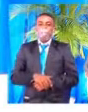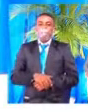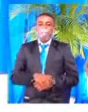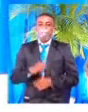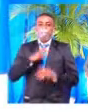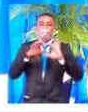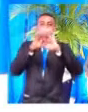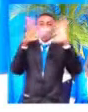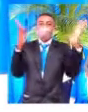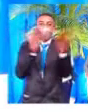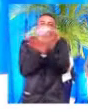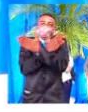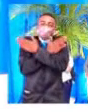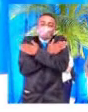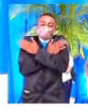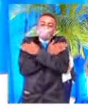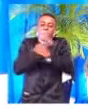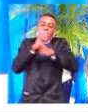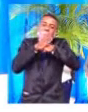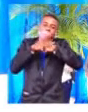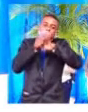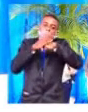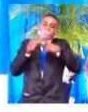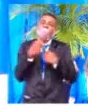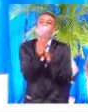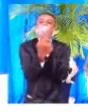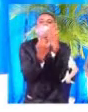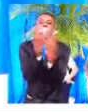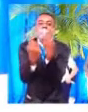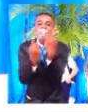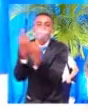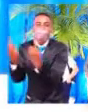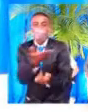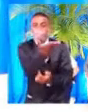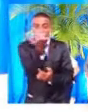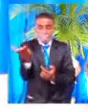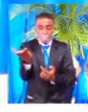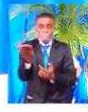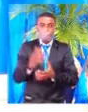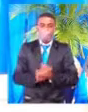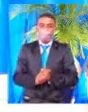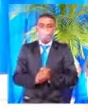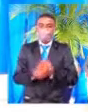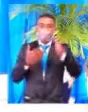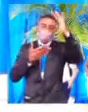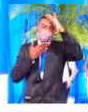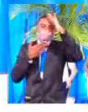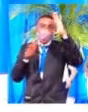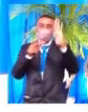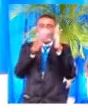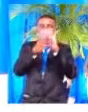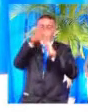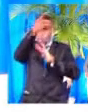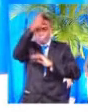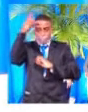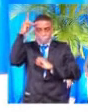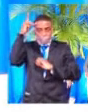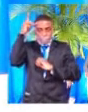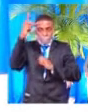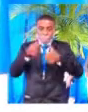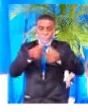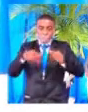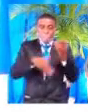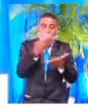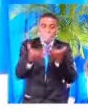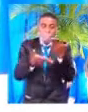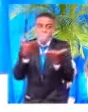quero deixar o meu abraço fraterno a cada um, a cada uma. Agradecer a todos aqueles que compartilharam